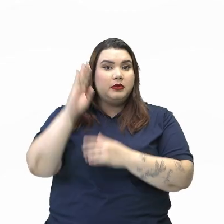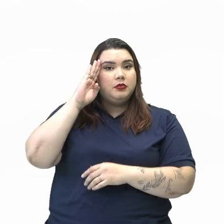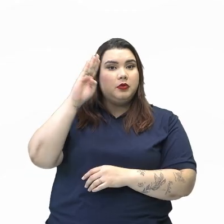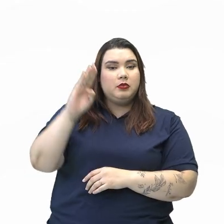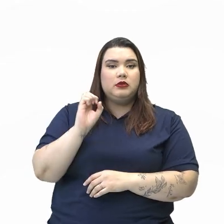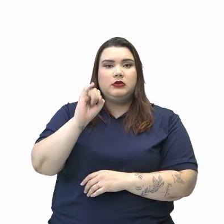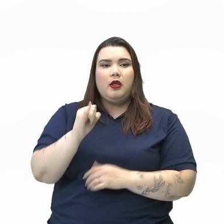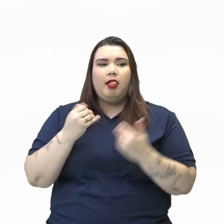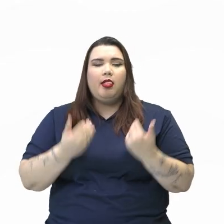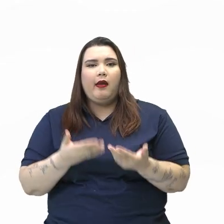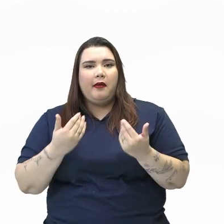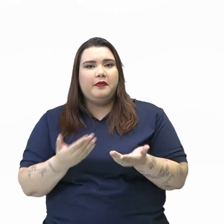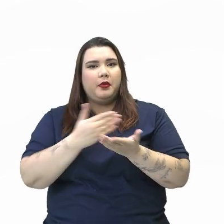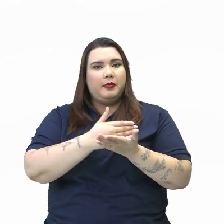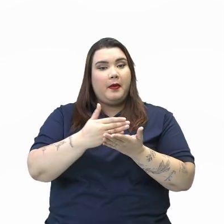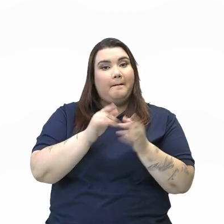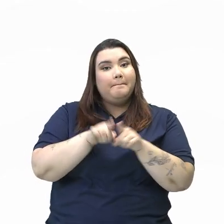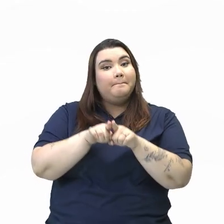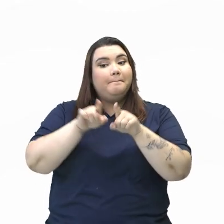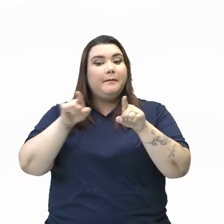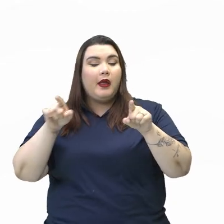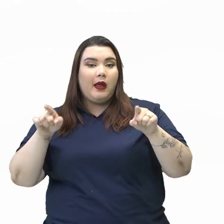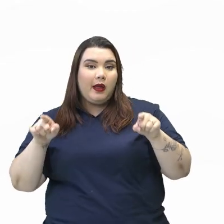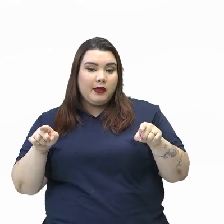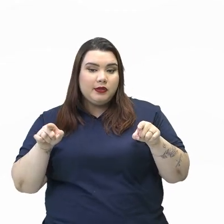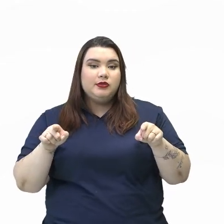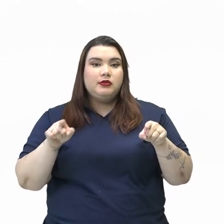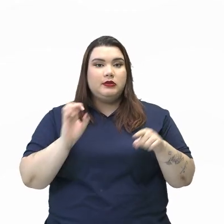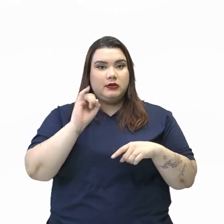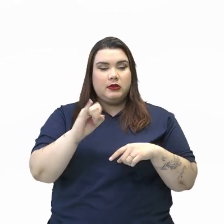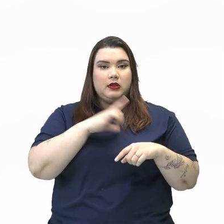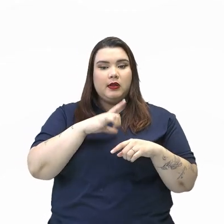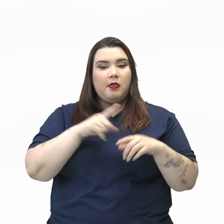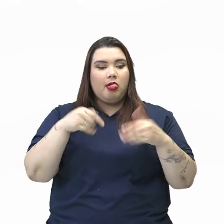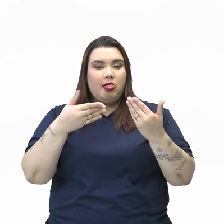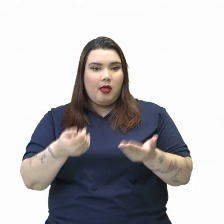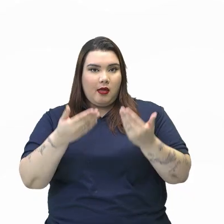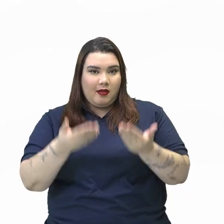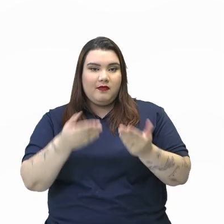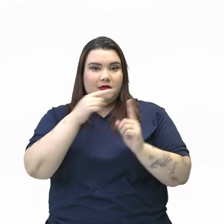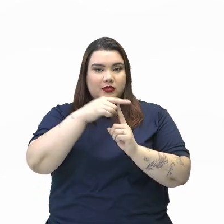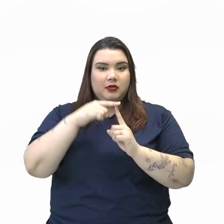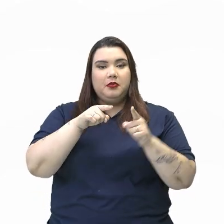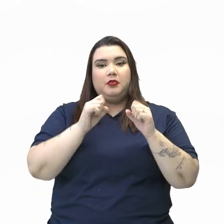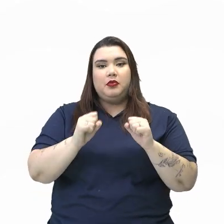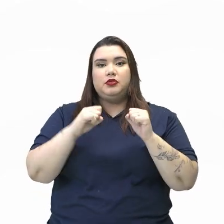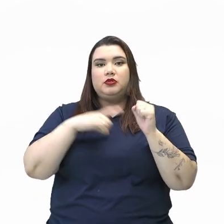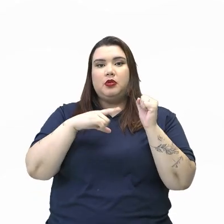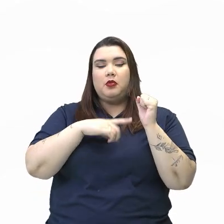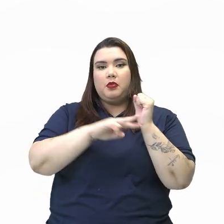nos casos mais leves. No entanto, mesmo em casos autolimitados, a candidíase pode ter um